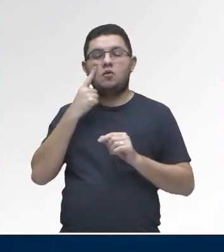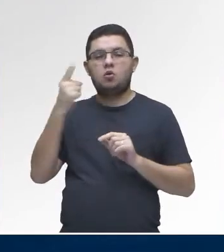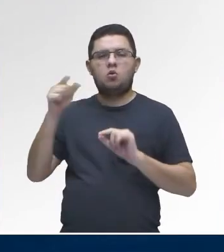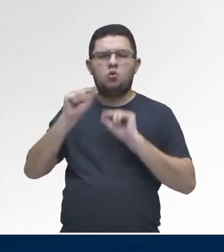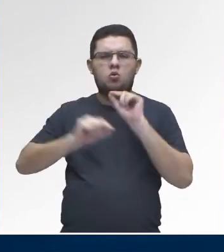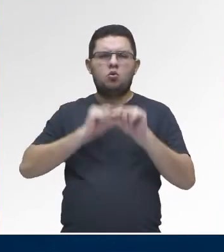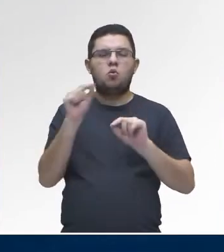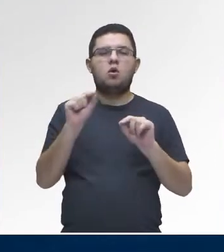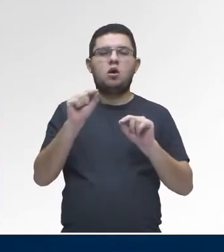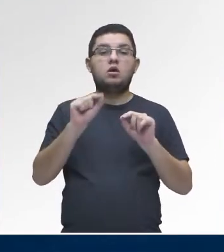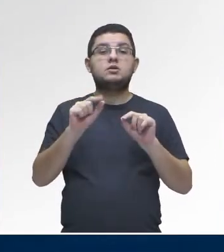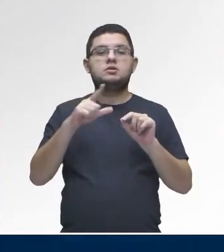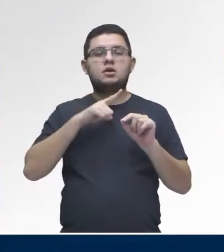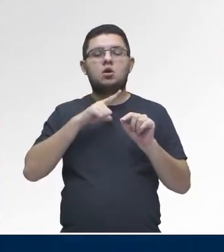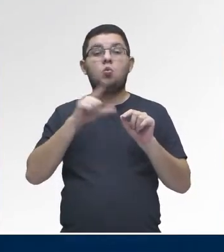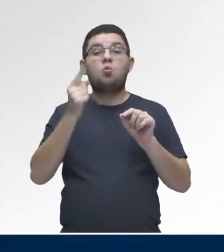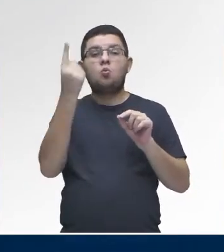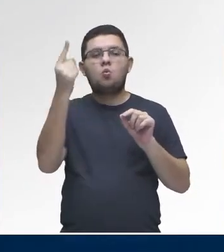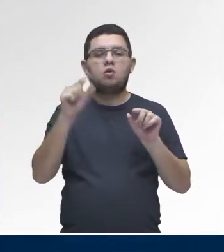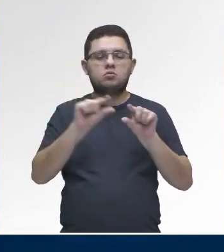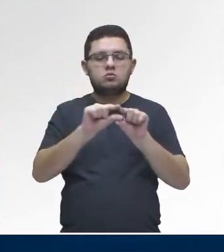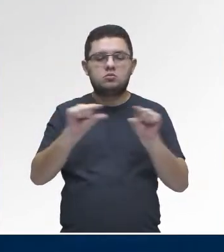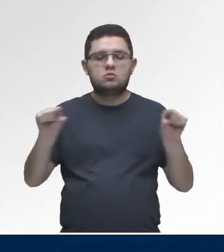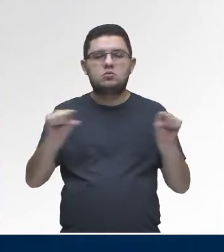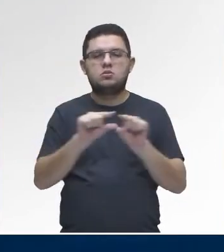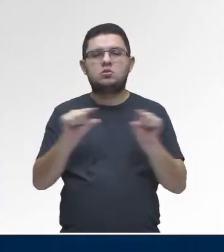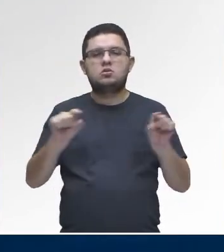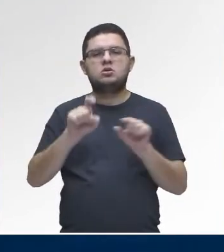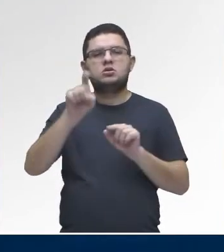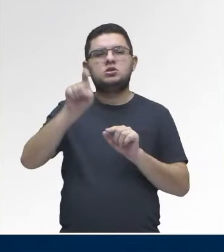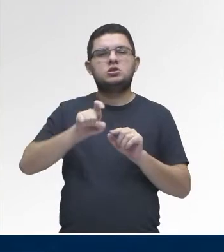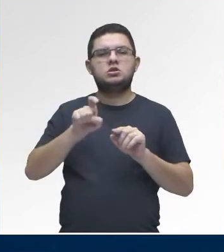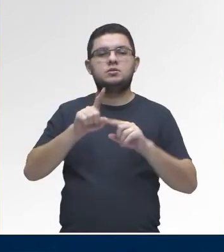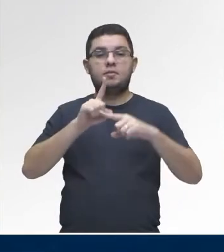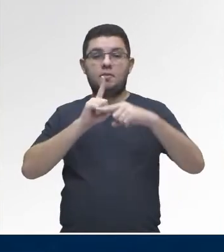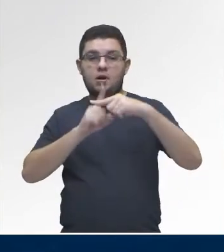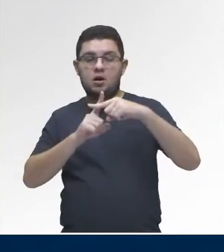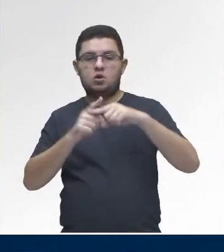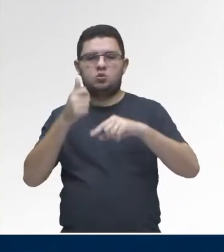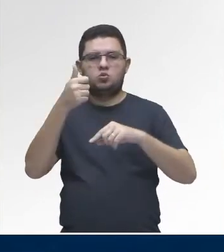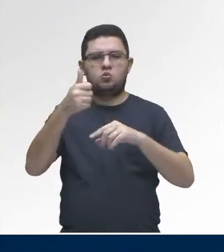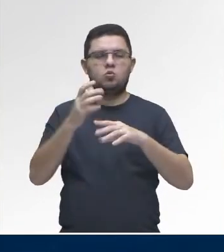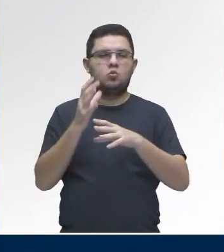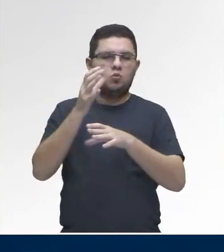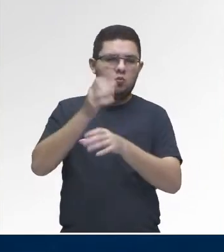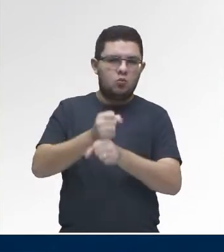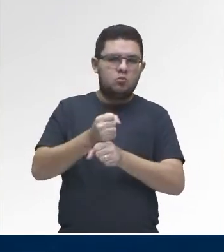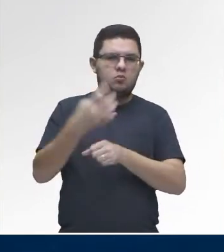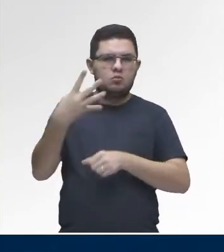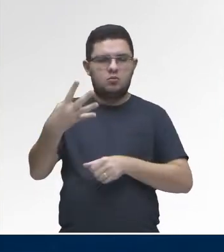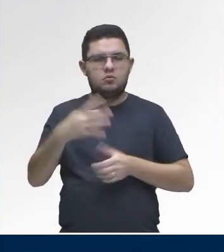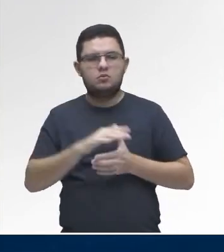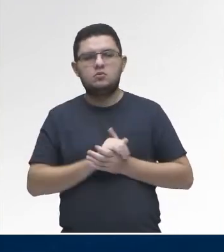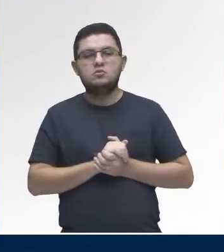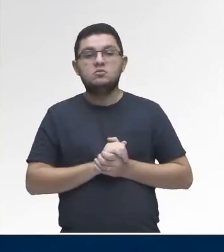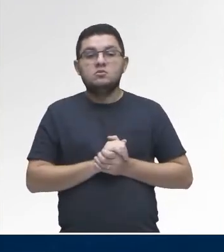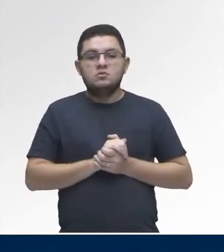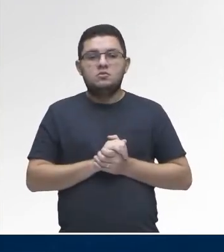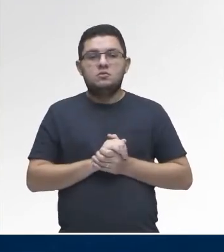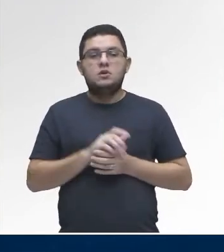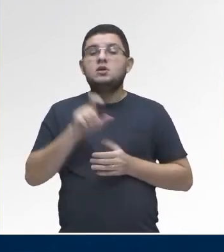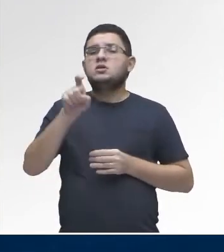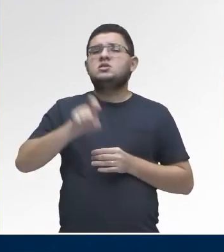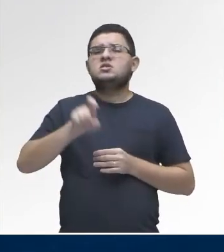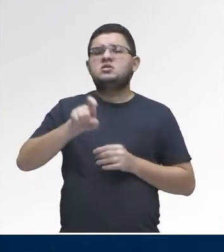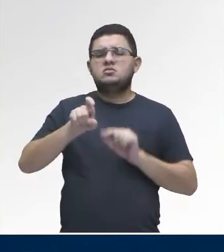aí x mais 1 é igual a 4. Então vamos tentar pensar aí quanto será que vale esse x,